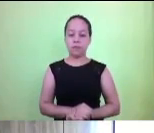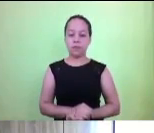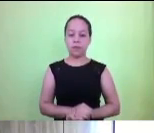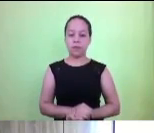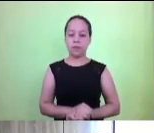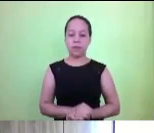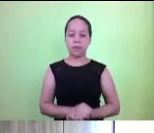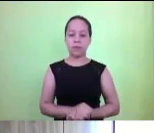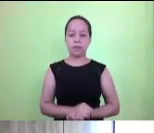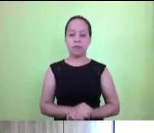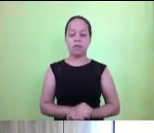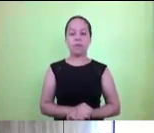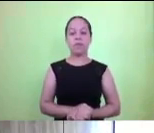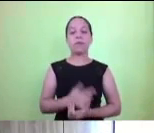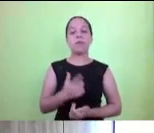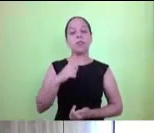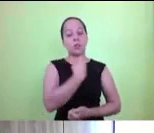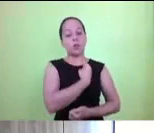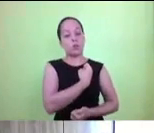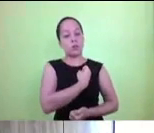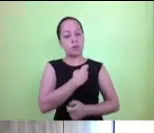Número da semente.